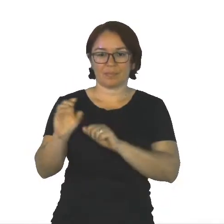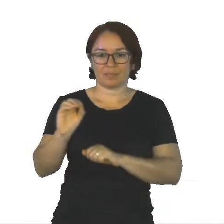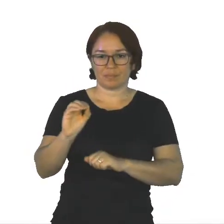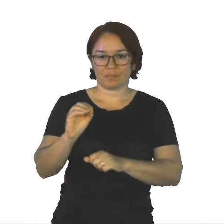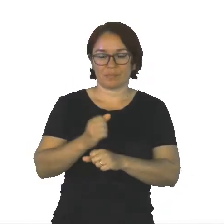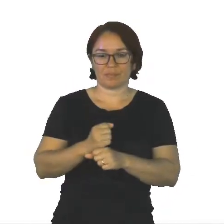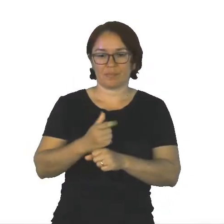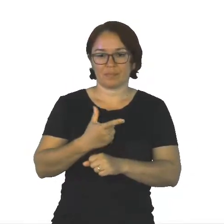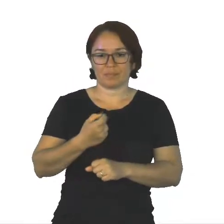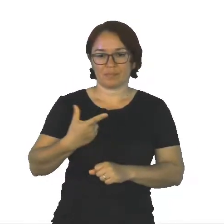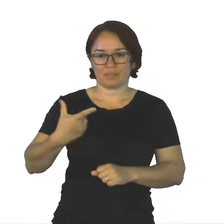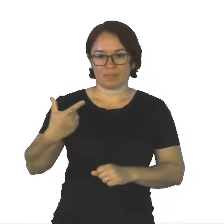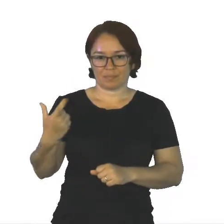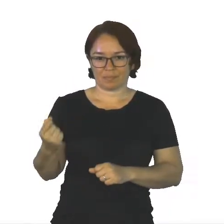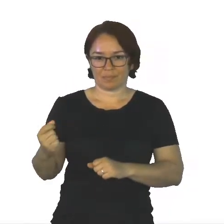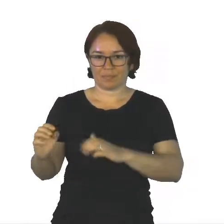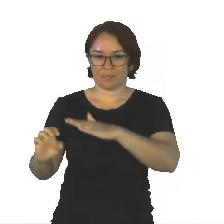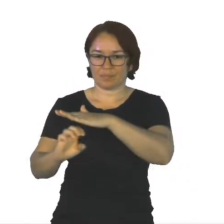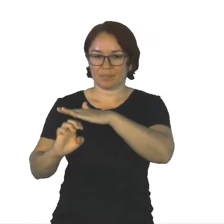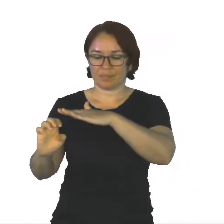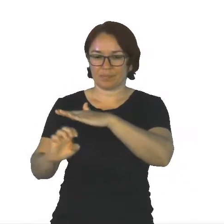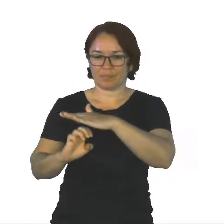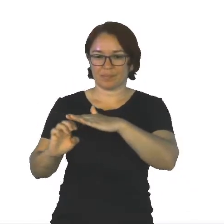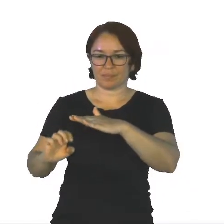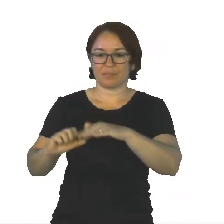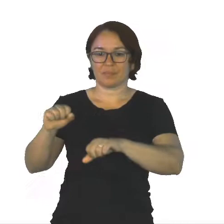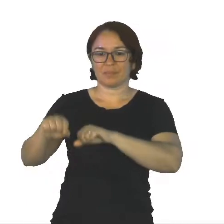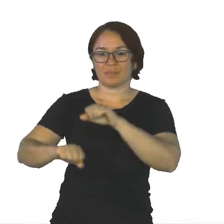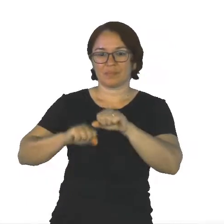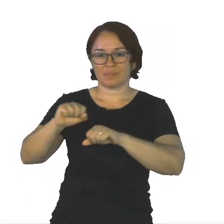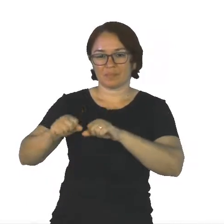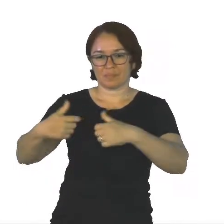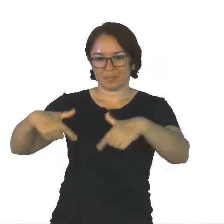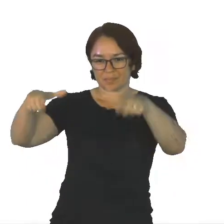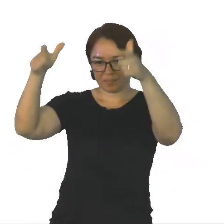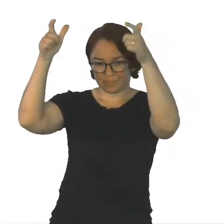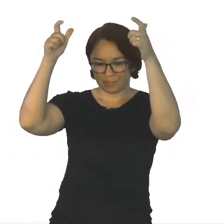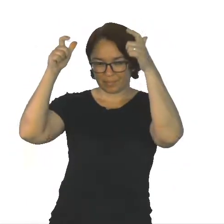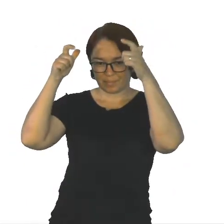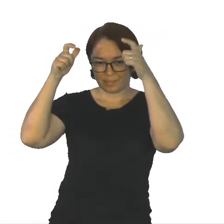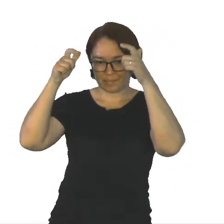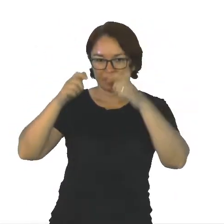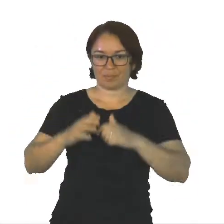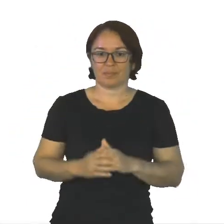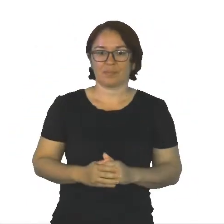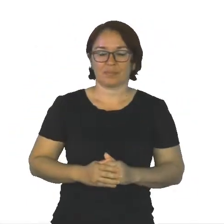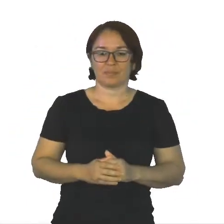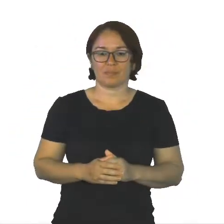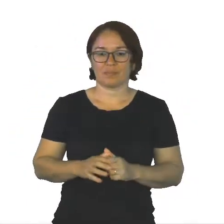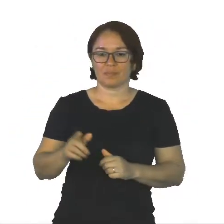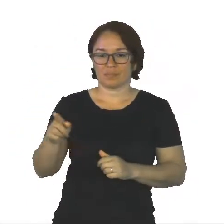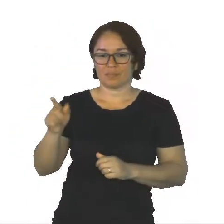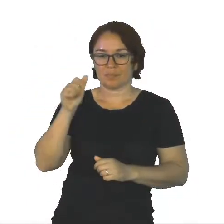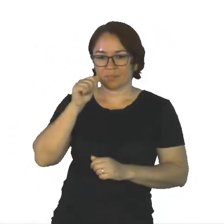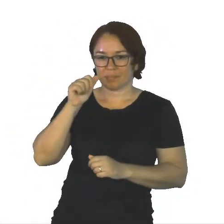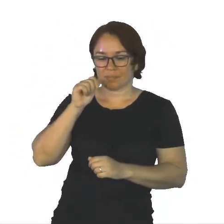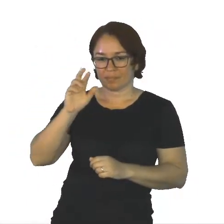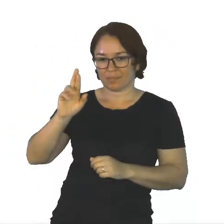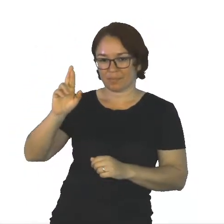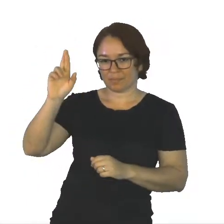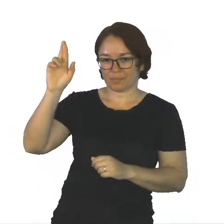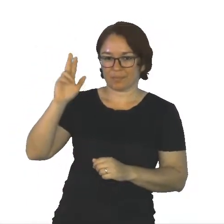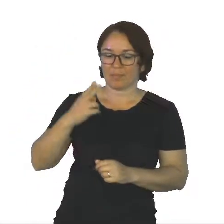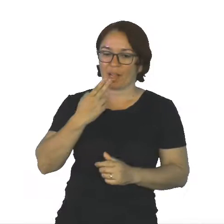A empresa Rainha das Bicicletas Limitada. A gerente de vendas. Há 2 meses,